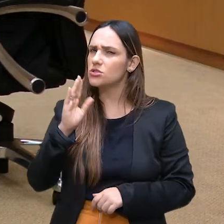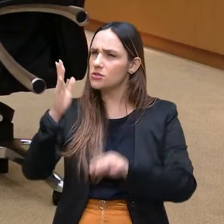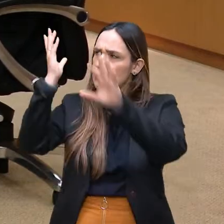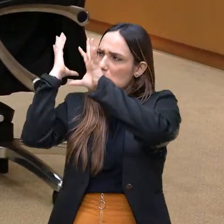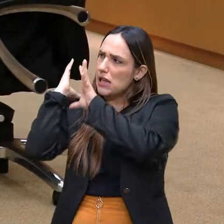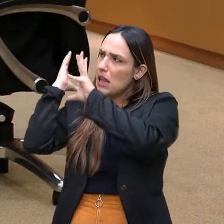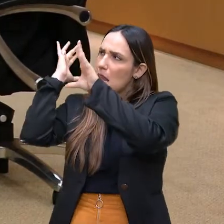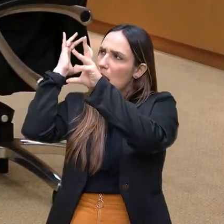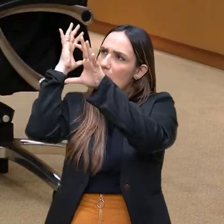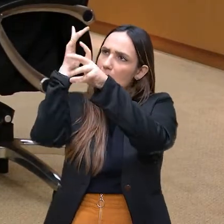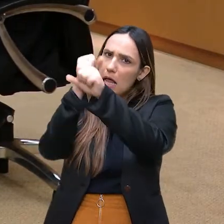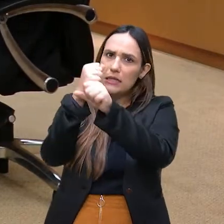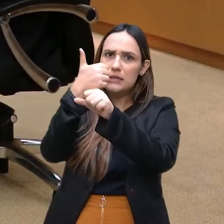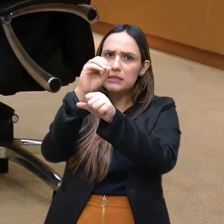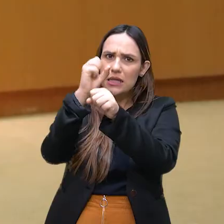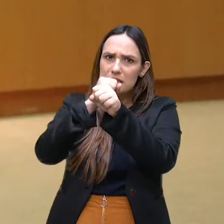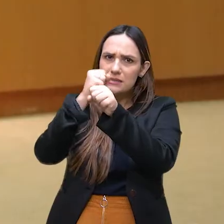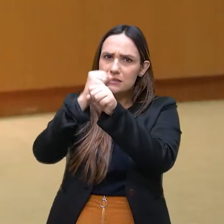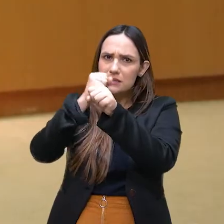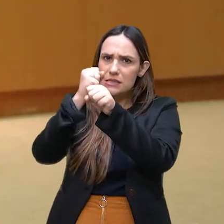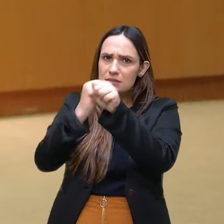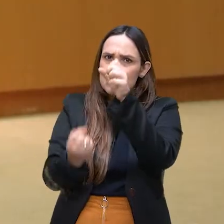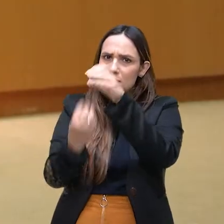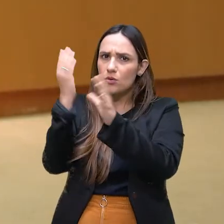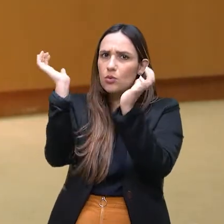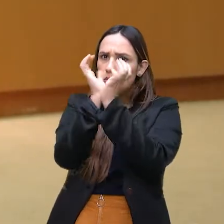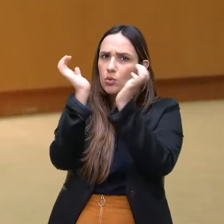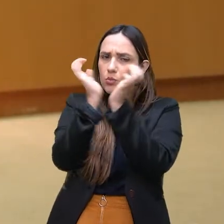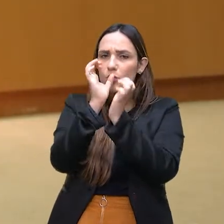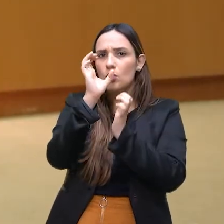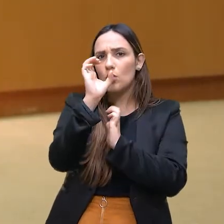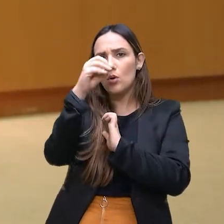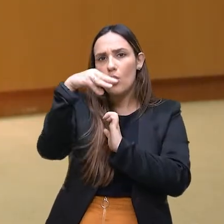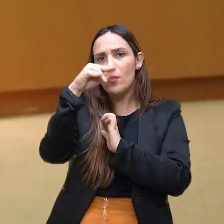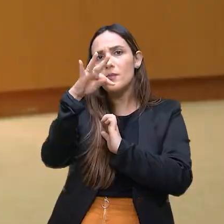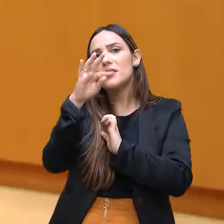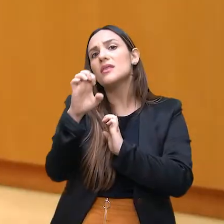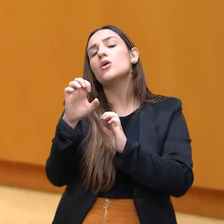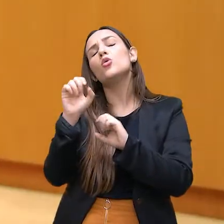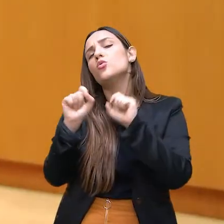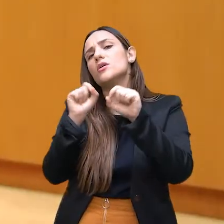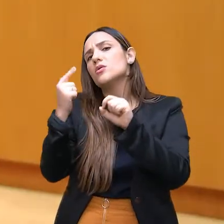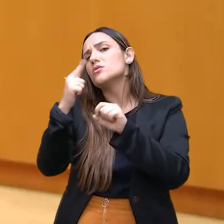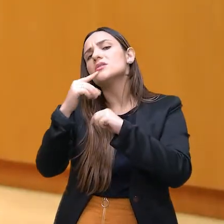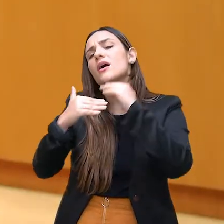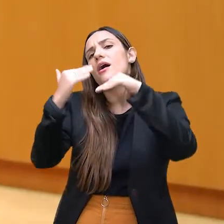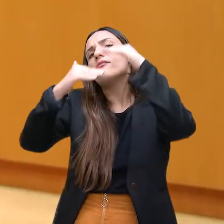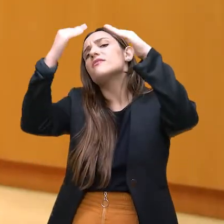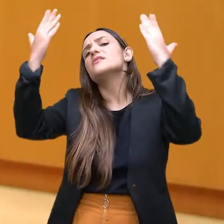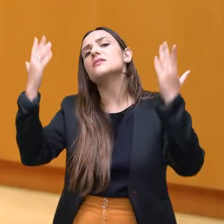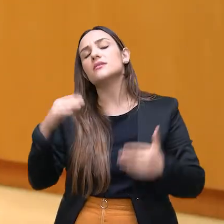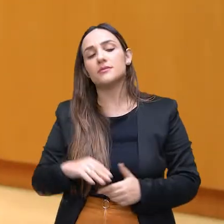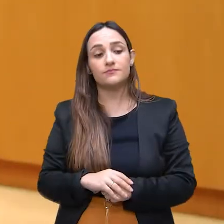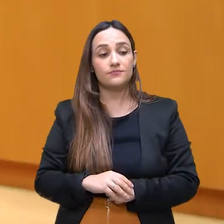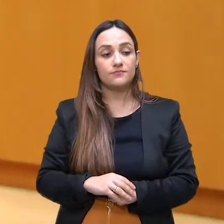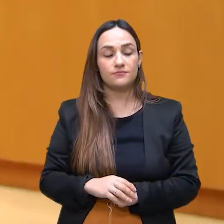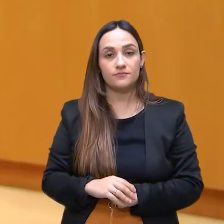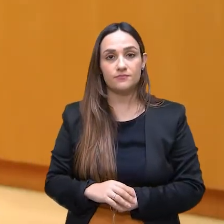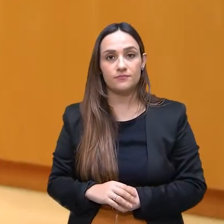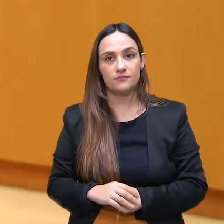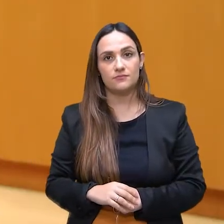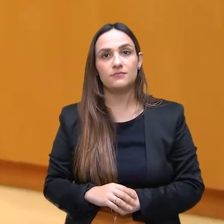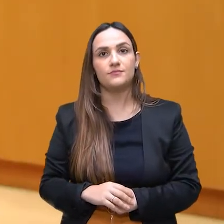anos desde a criação dos comitês. No que foi possível avançar? Então, esses